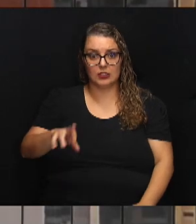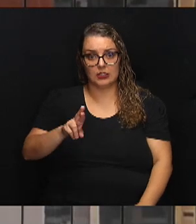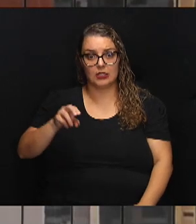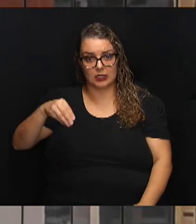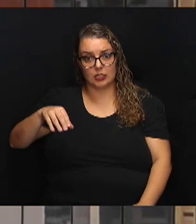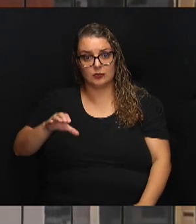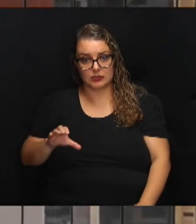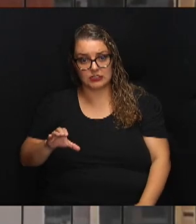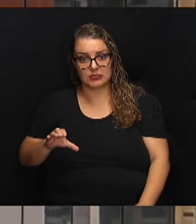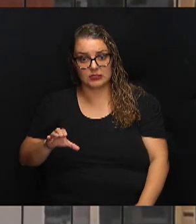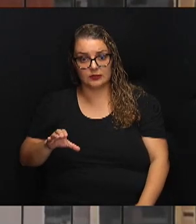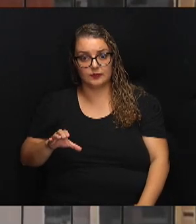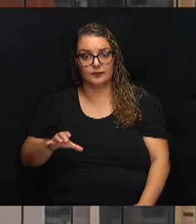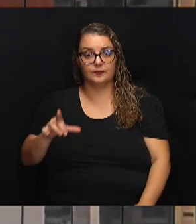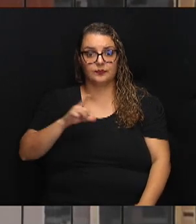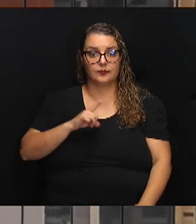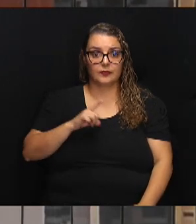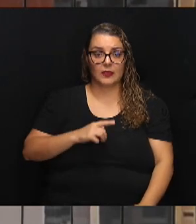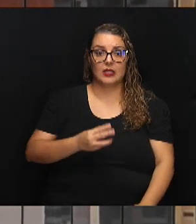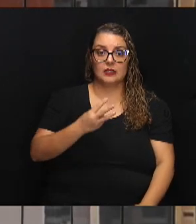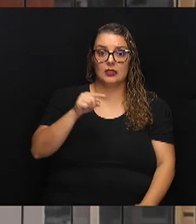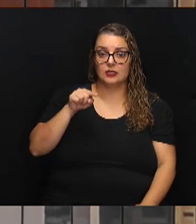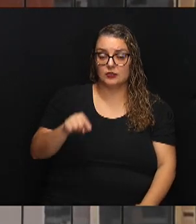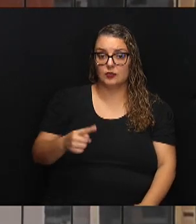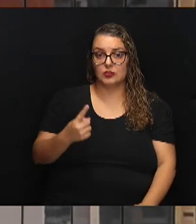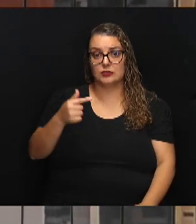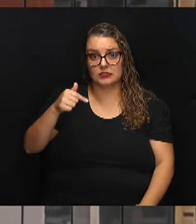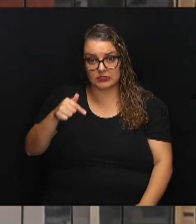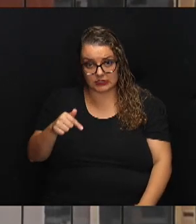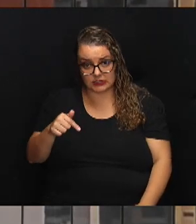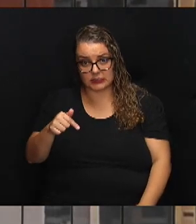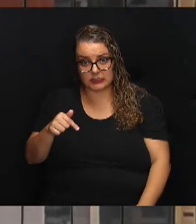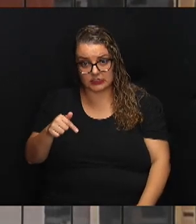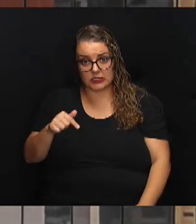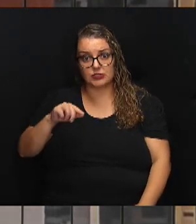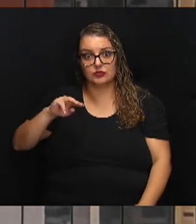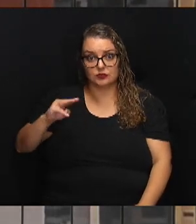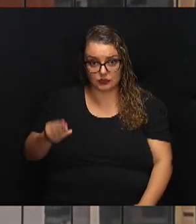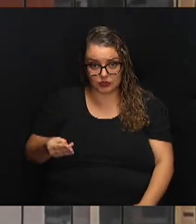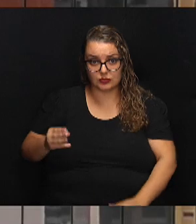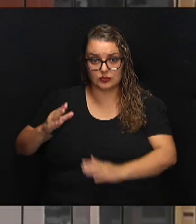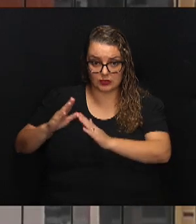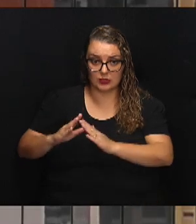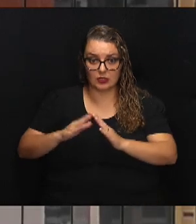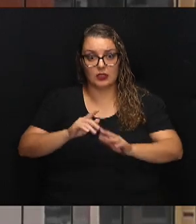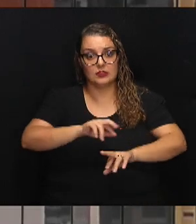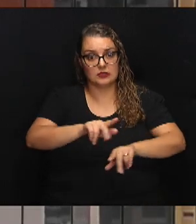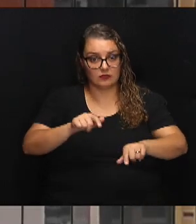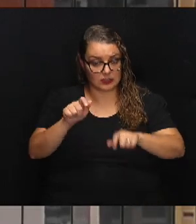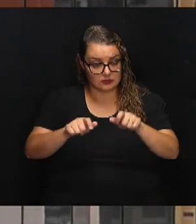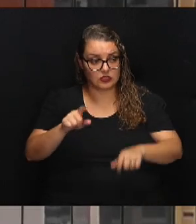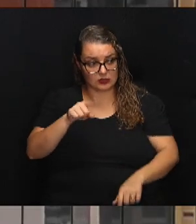metropolitana de Campinas, que tem 3,17 milhões de habitantes. É bastante gente, né, Diogo?